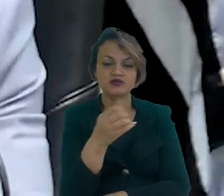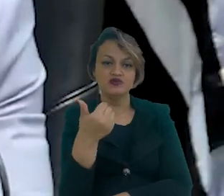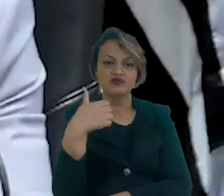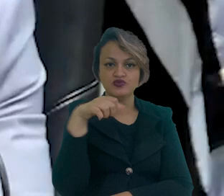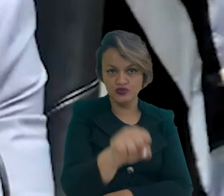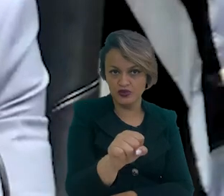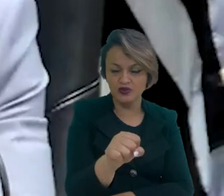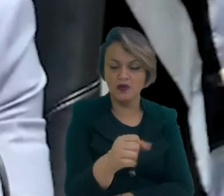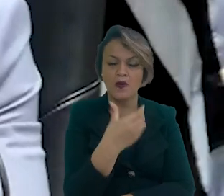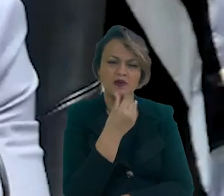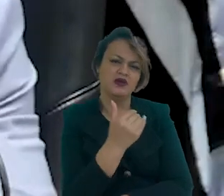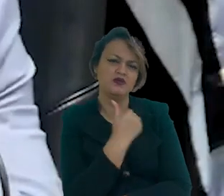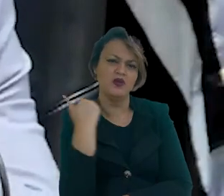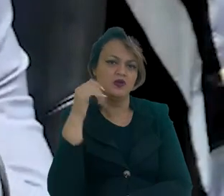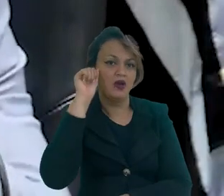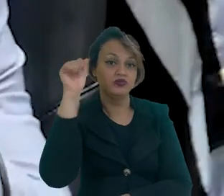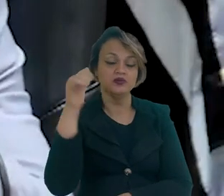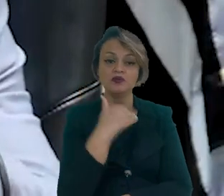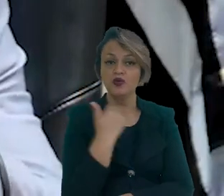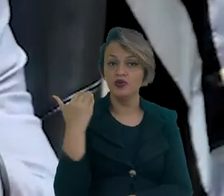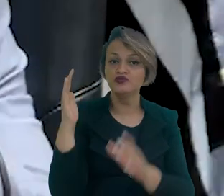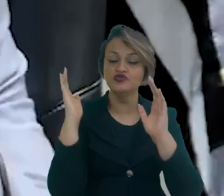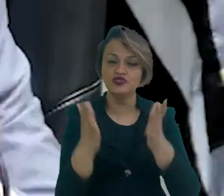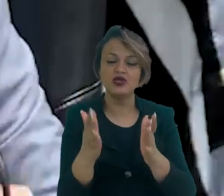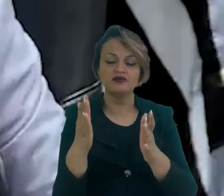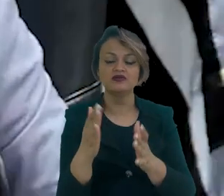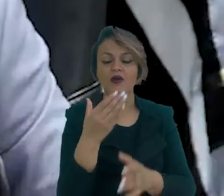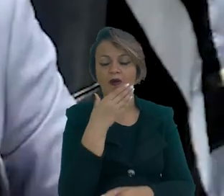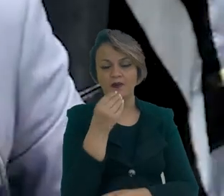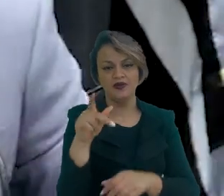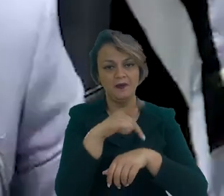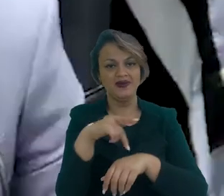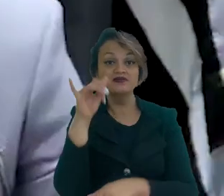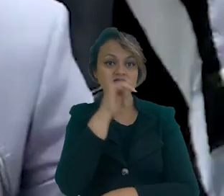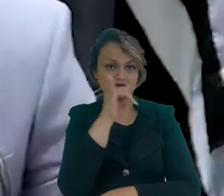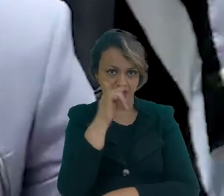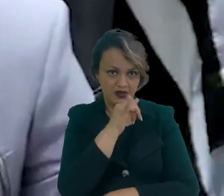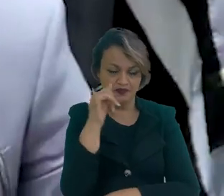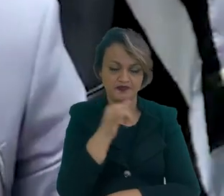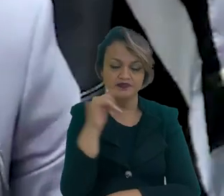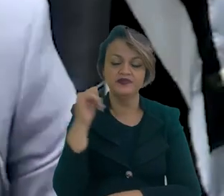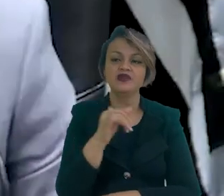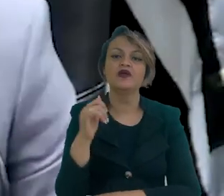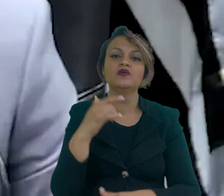que foi publicado em 2018 é um autor falecido